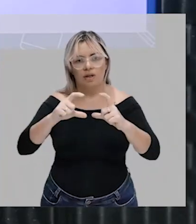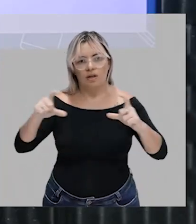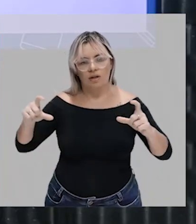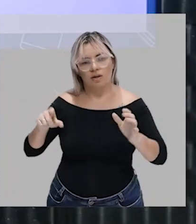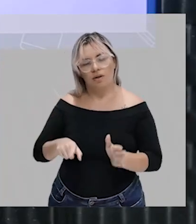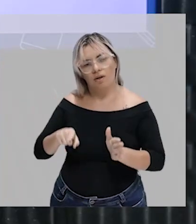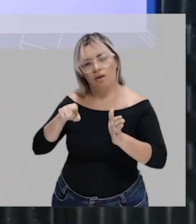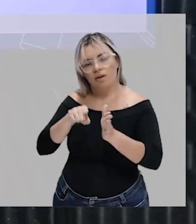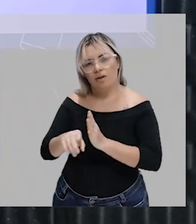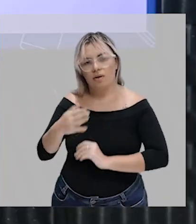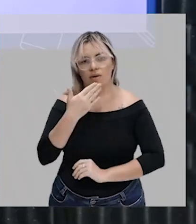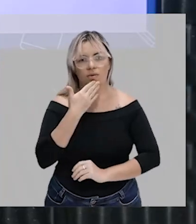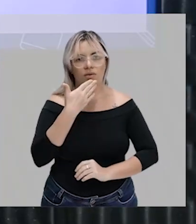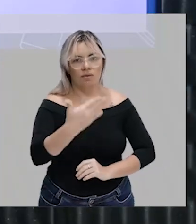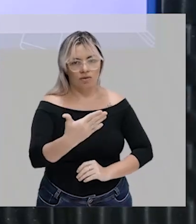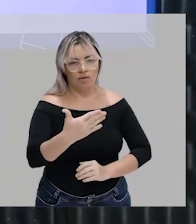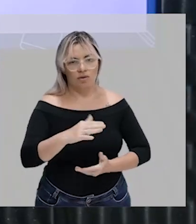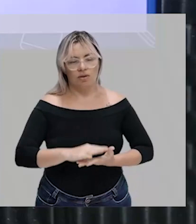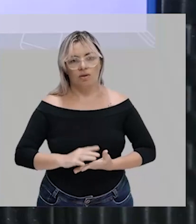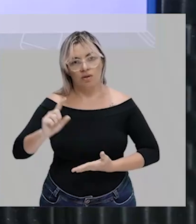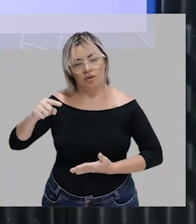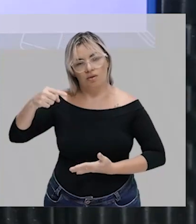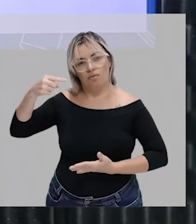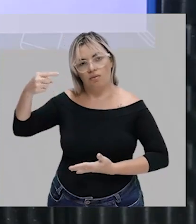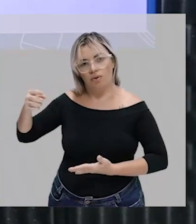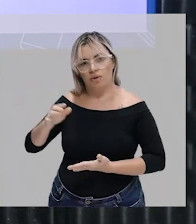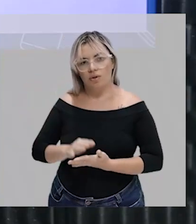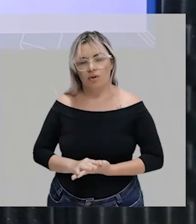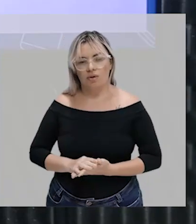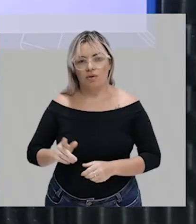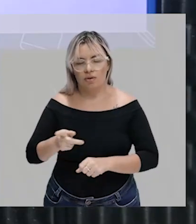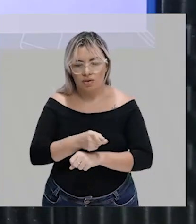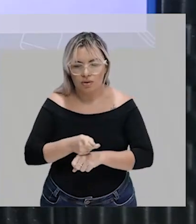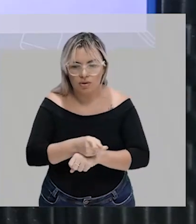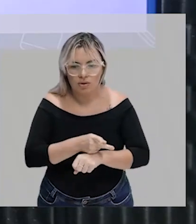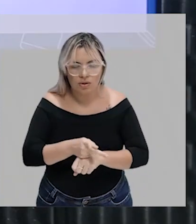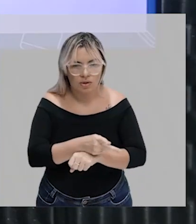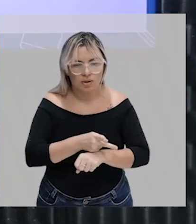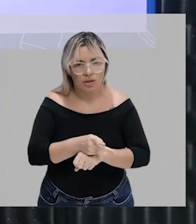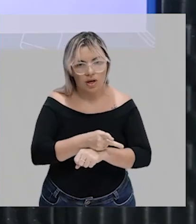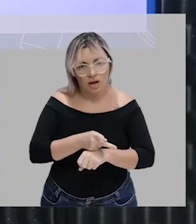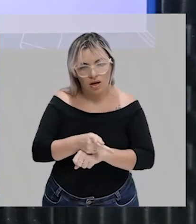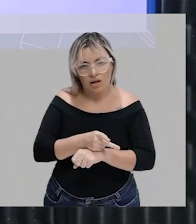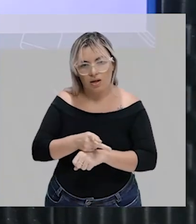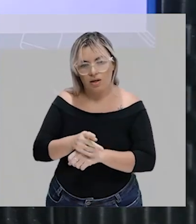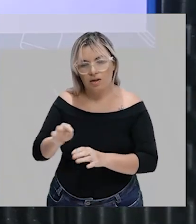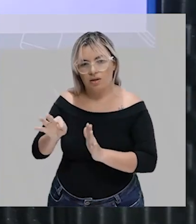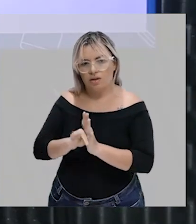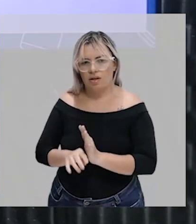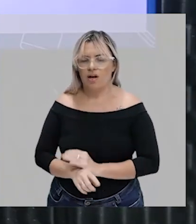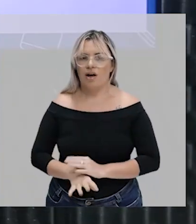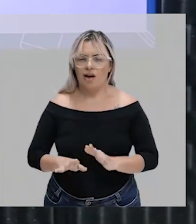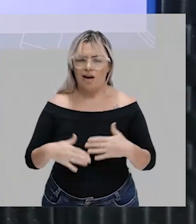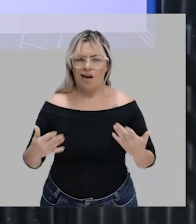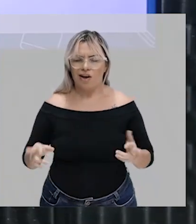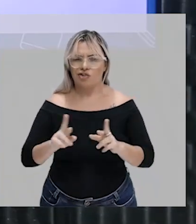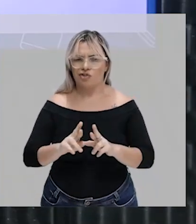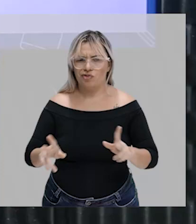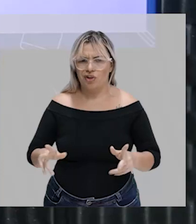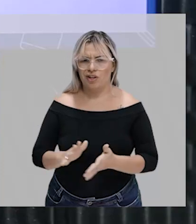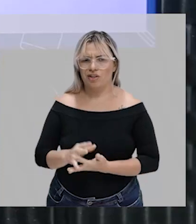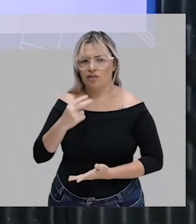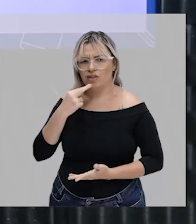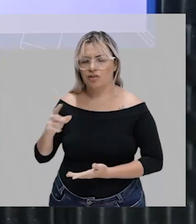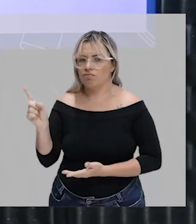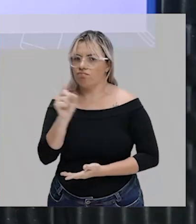pedindo para daí eu ir buscar lá no texto. É diferente em línguas? Não é diferente. A dica